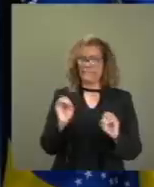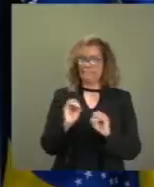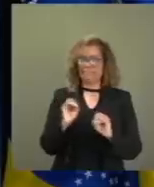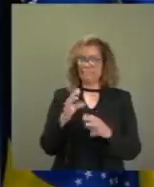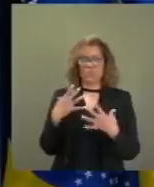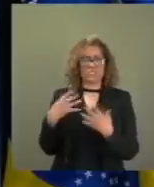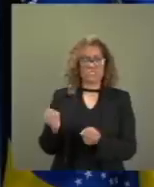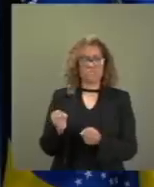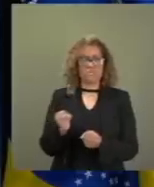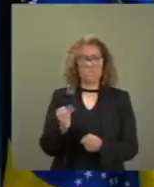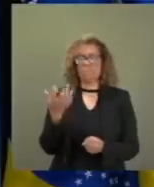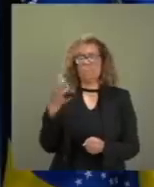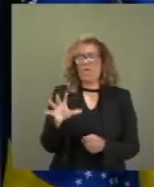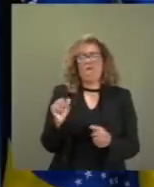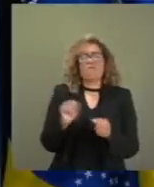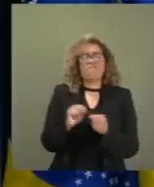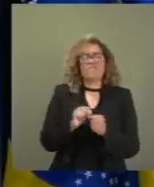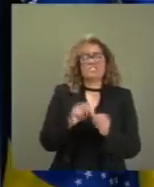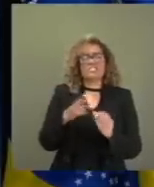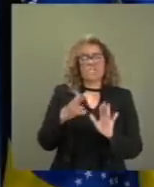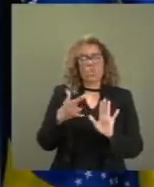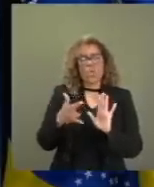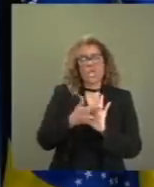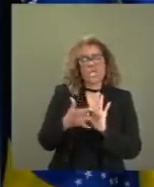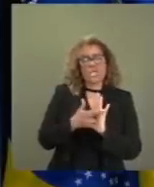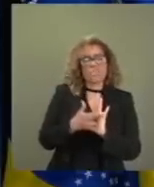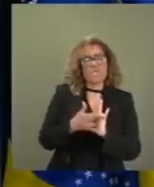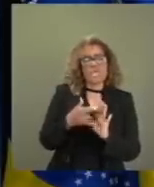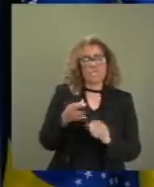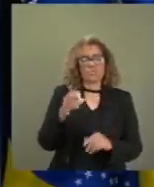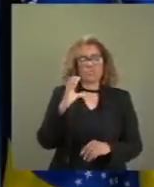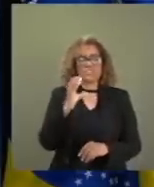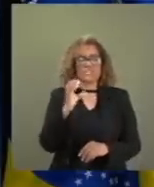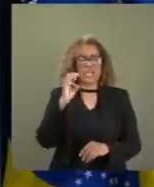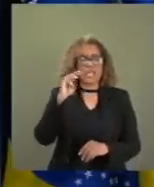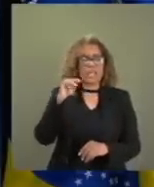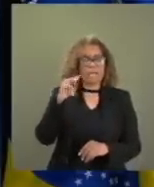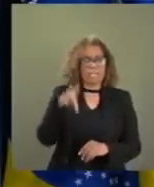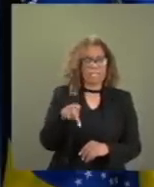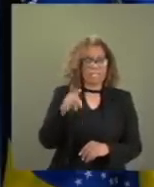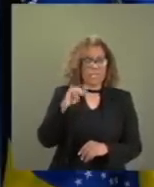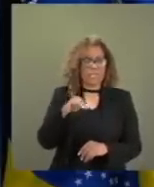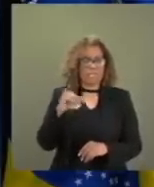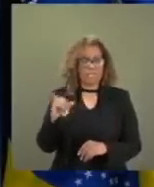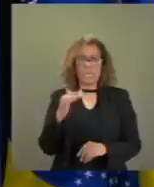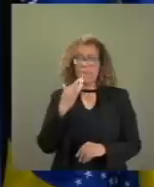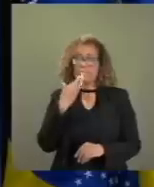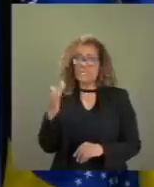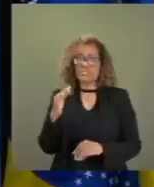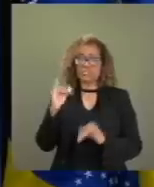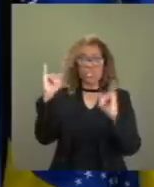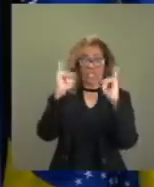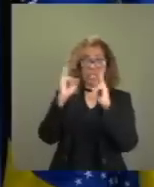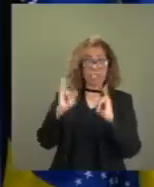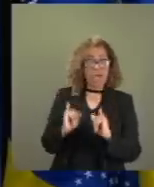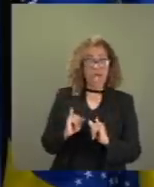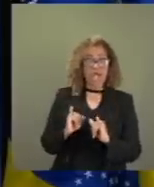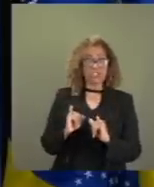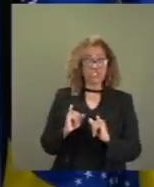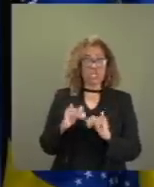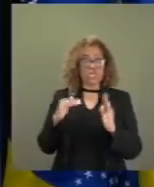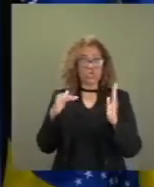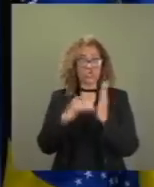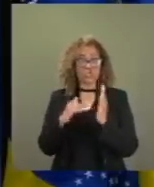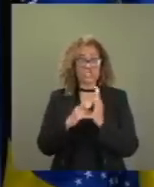ter que fazer um requerimento dentro da cpmi que eu faço parte para pedir as imagens do Senado Federal